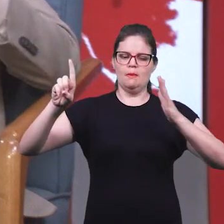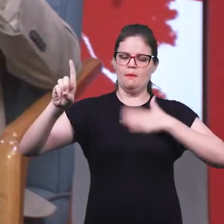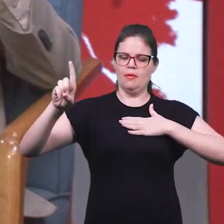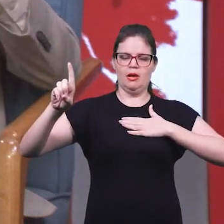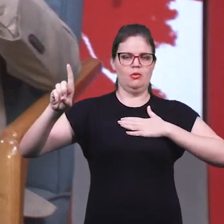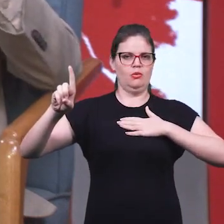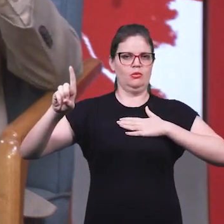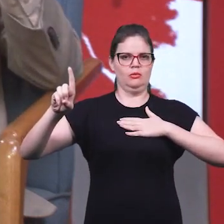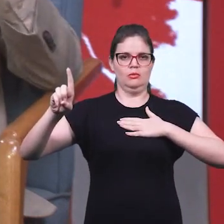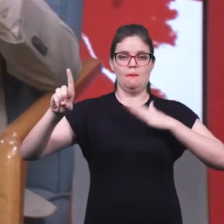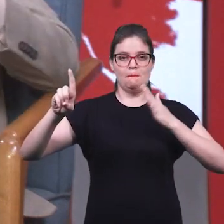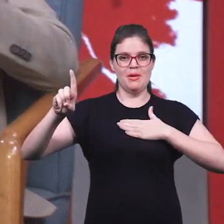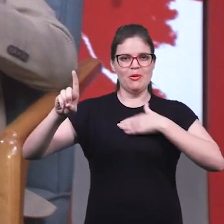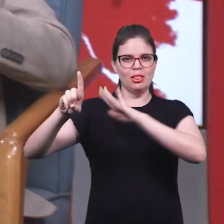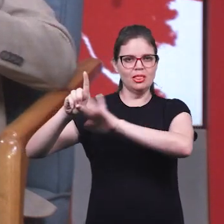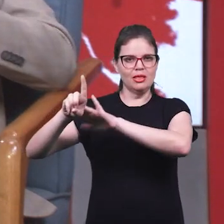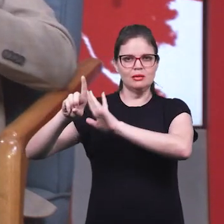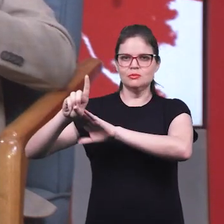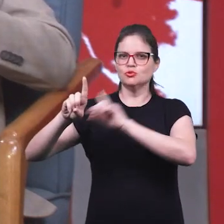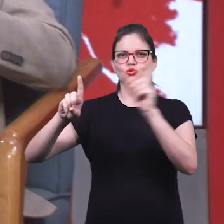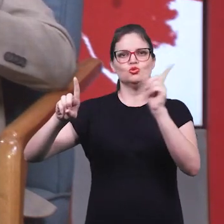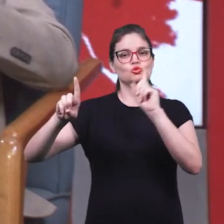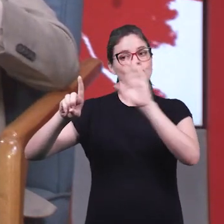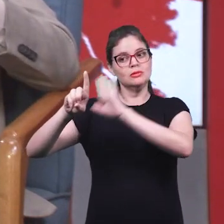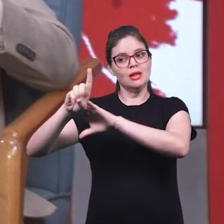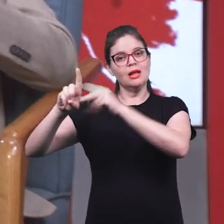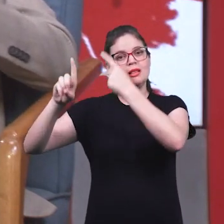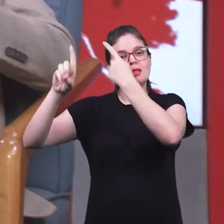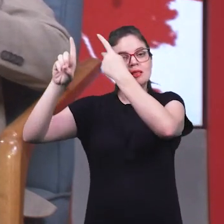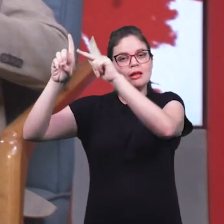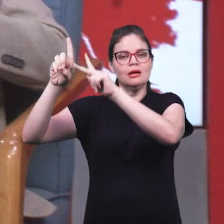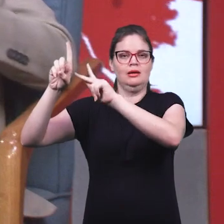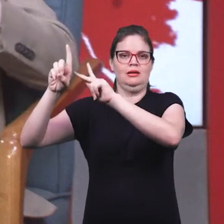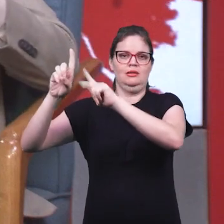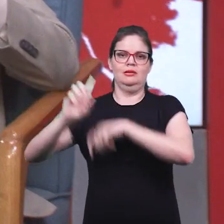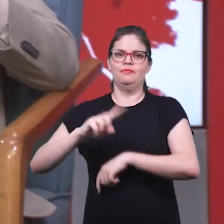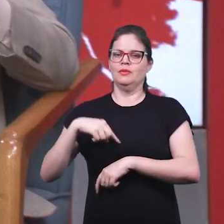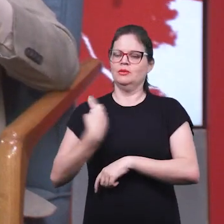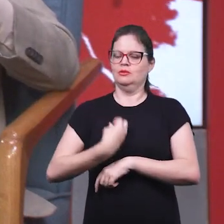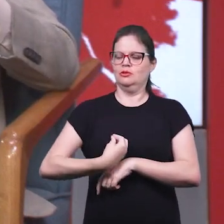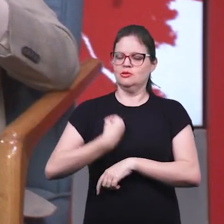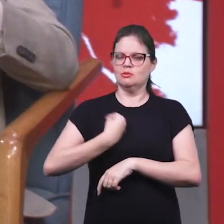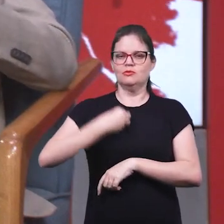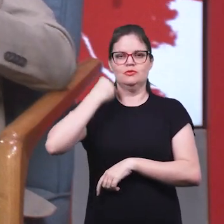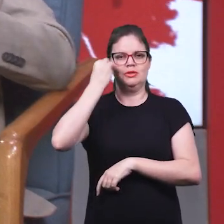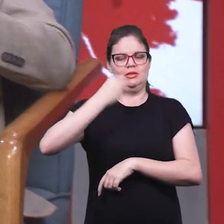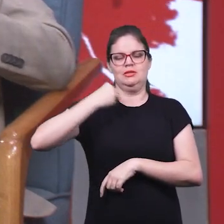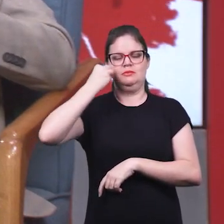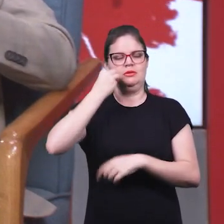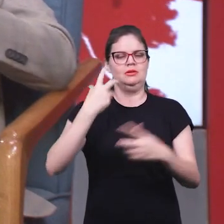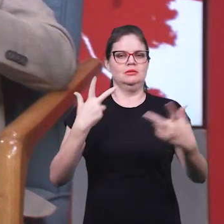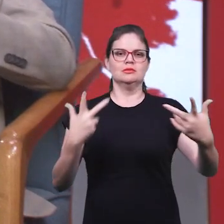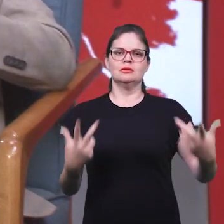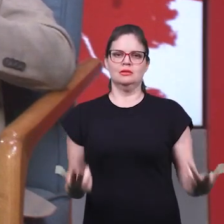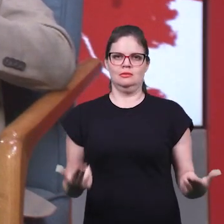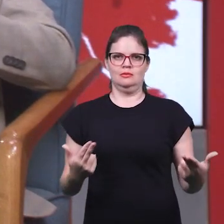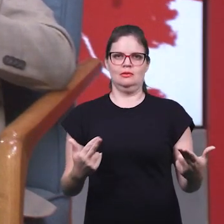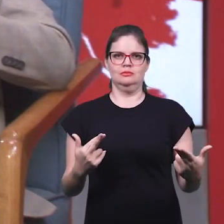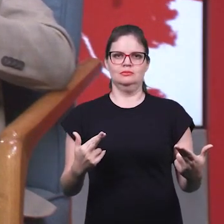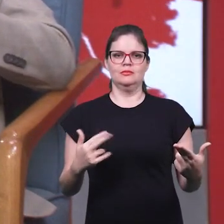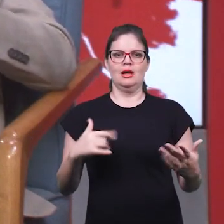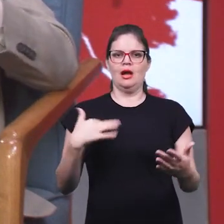é o Kairos ou Kairos, como queiram, é o tempo de Deus, então ele é profético. Nós estamos vivendo a mesma experiência da